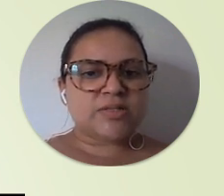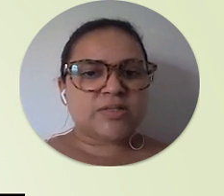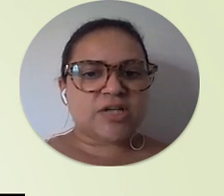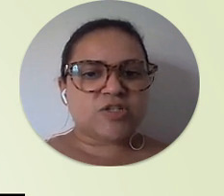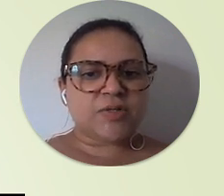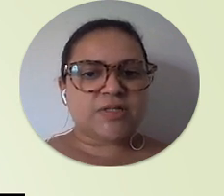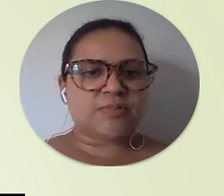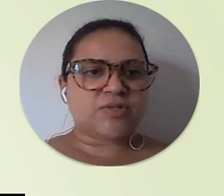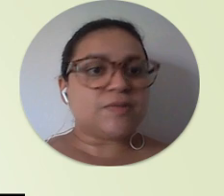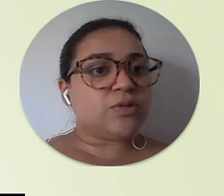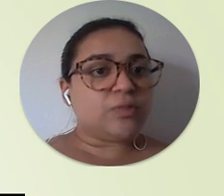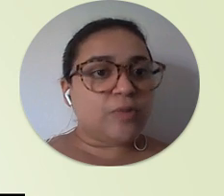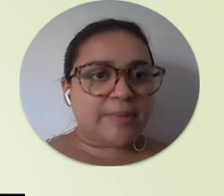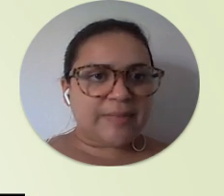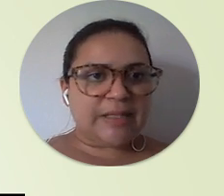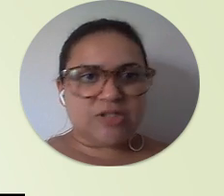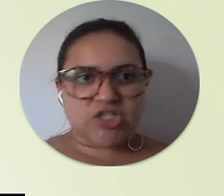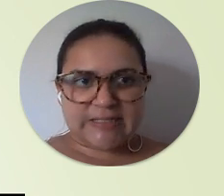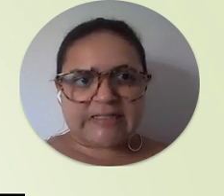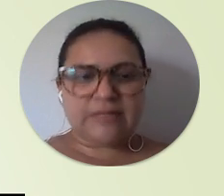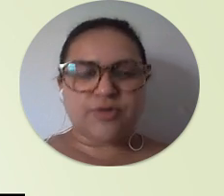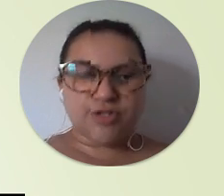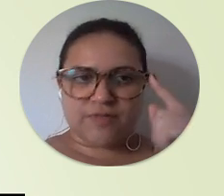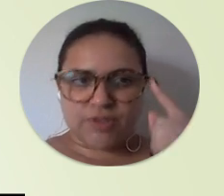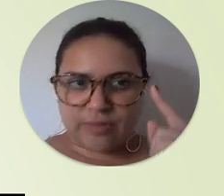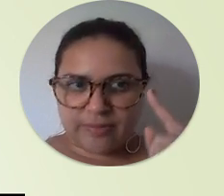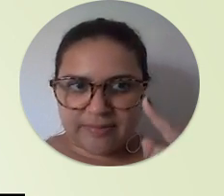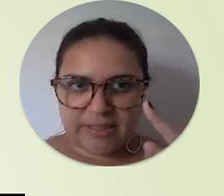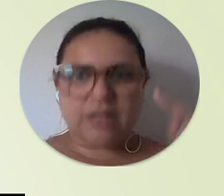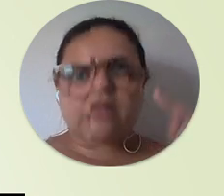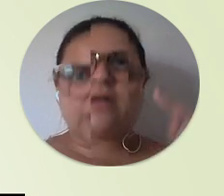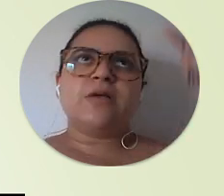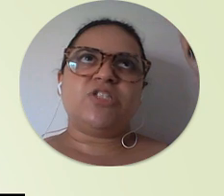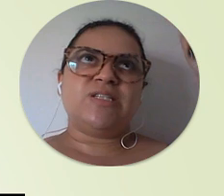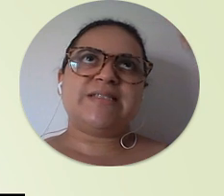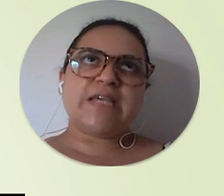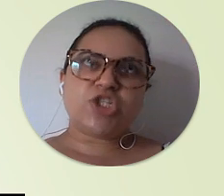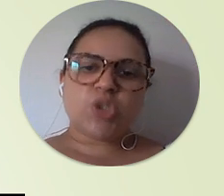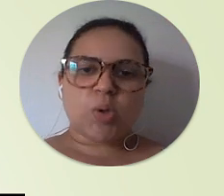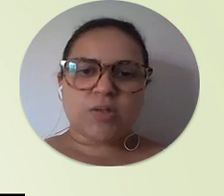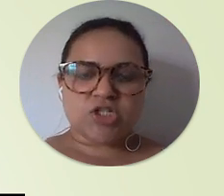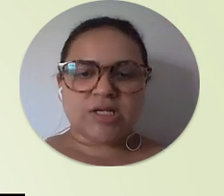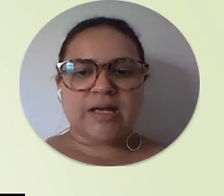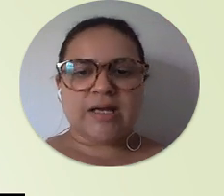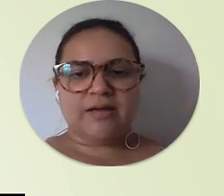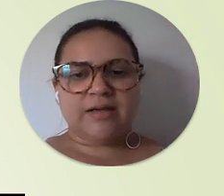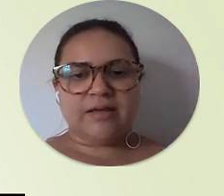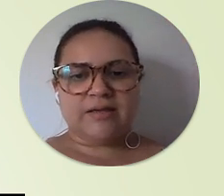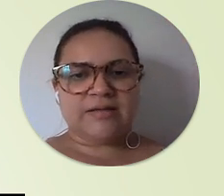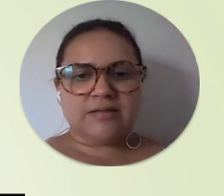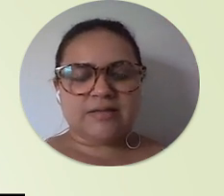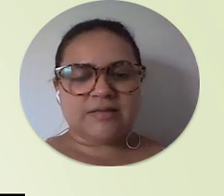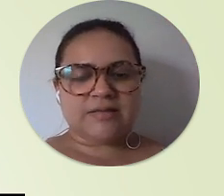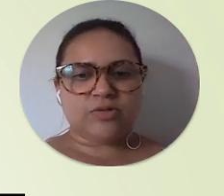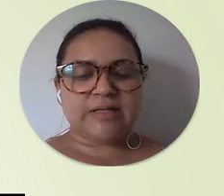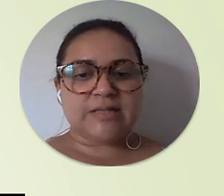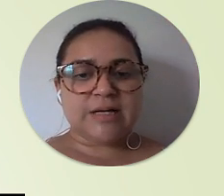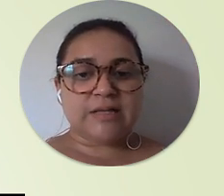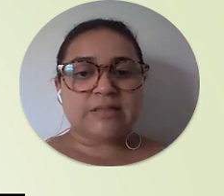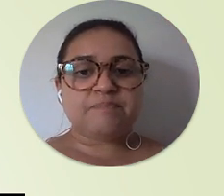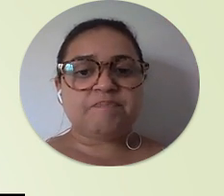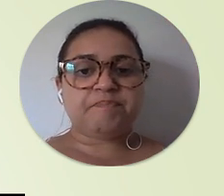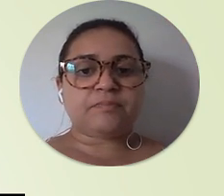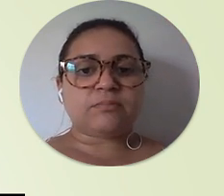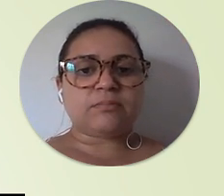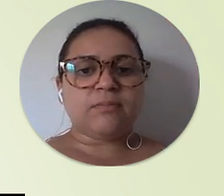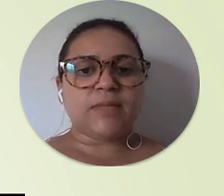todas as dosagens. Por exemplo, se você tomou a primeira de 6, ele mostra que você tomou a primeira de 6 doses que são